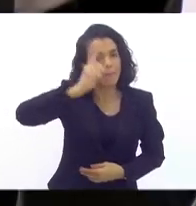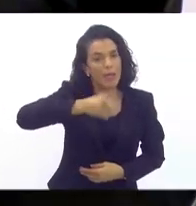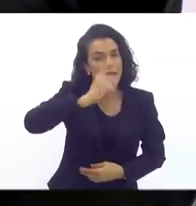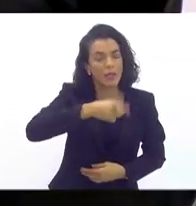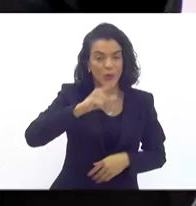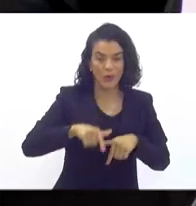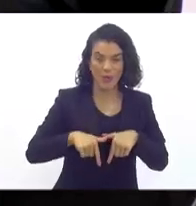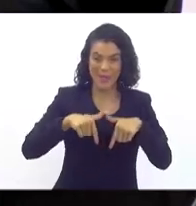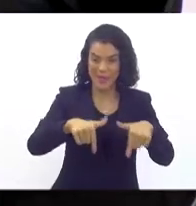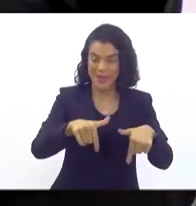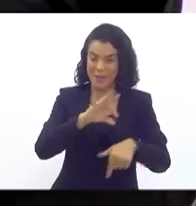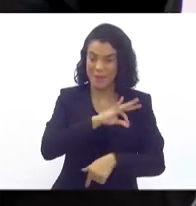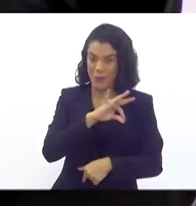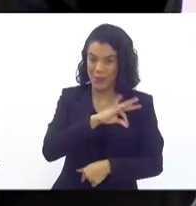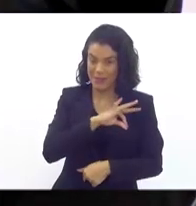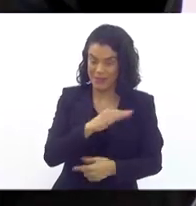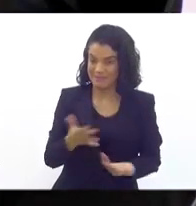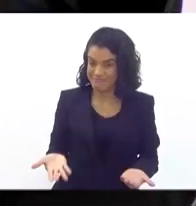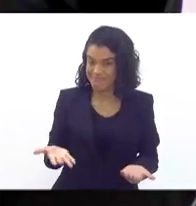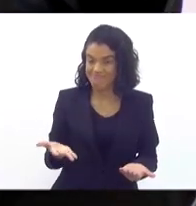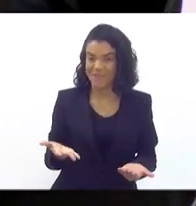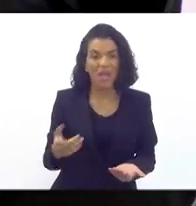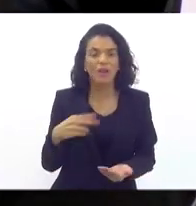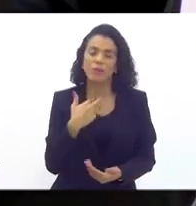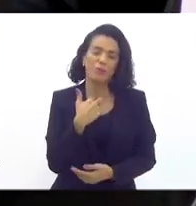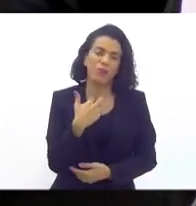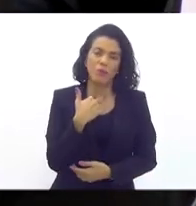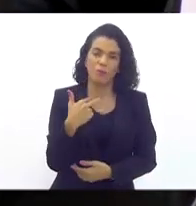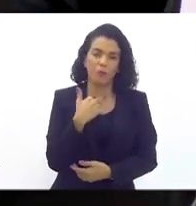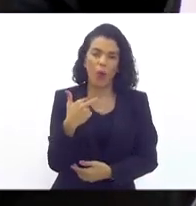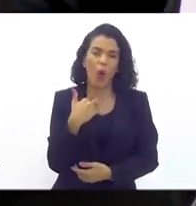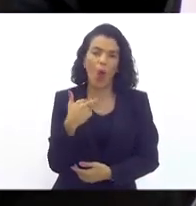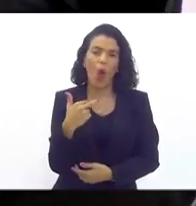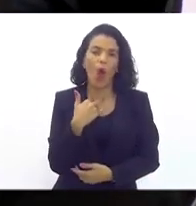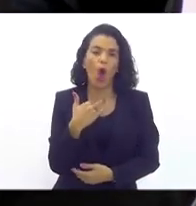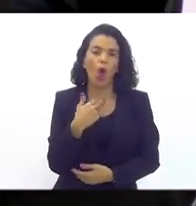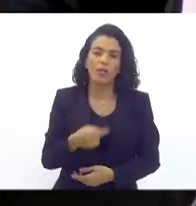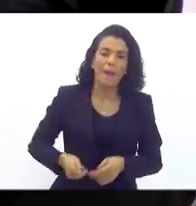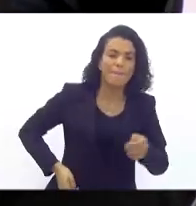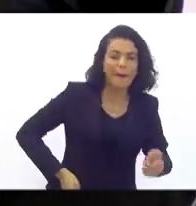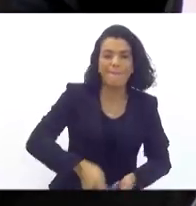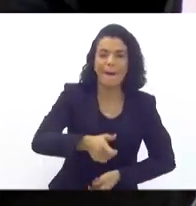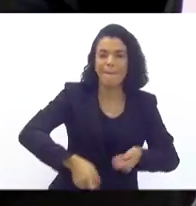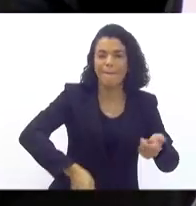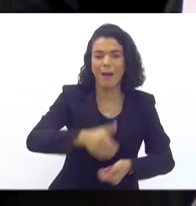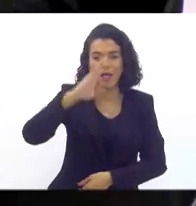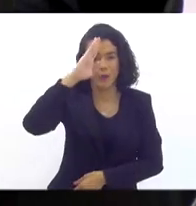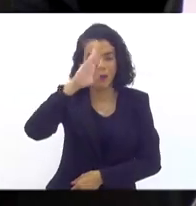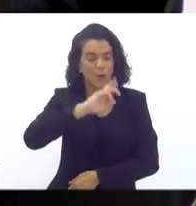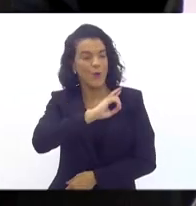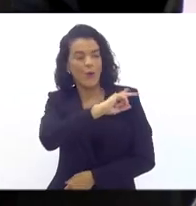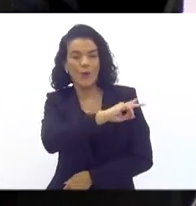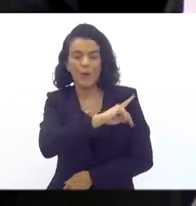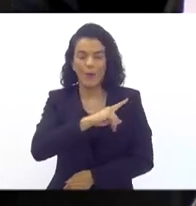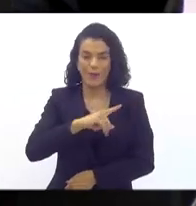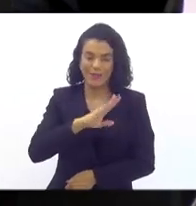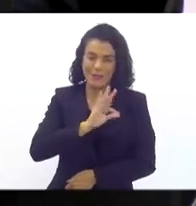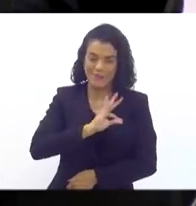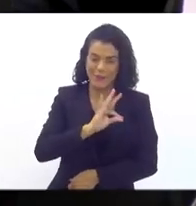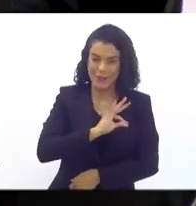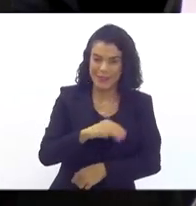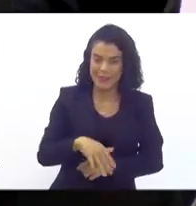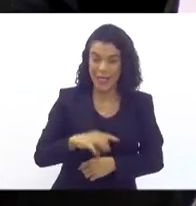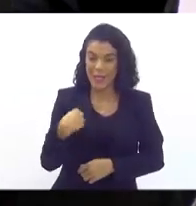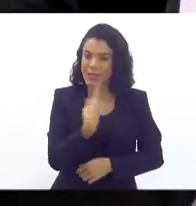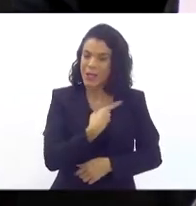essa questão da Segurança Pública não pode botar na conta dos comandantes locais porque a gente tem